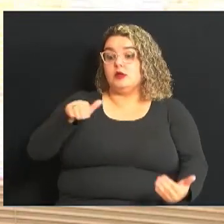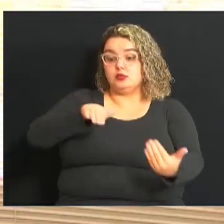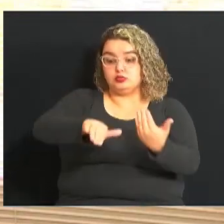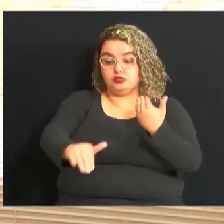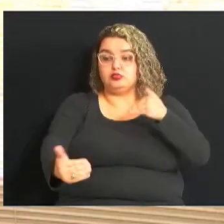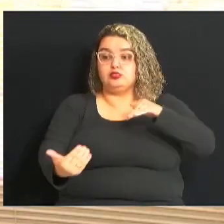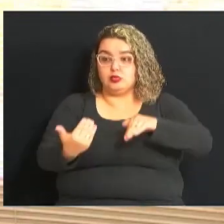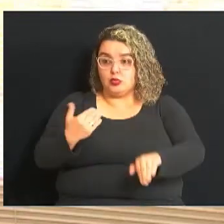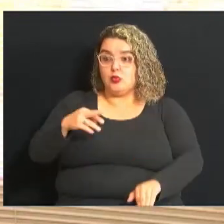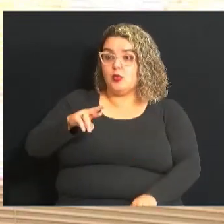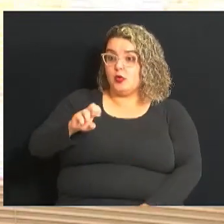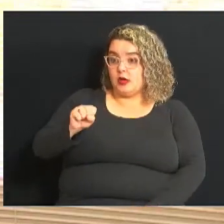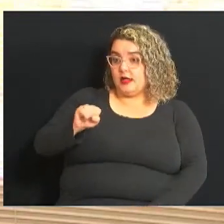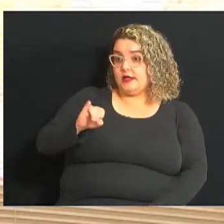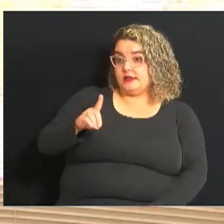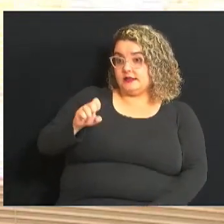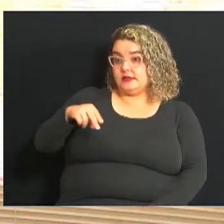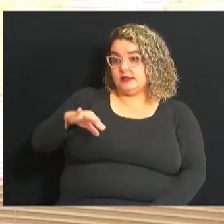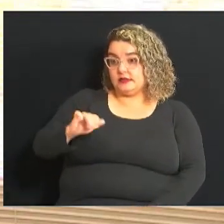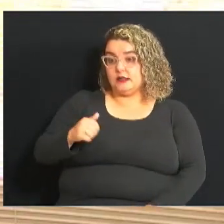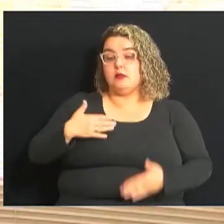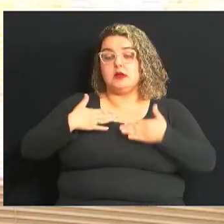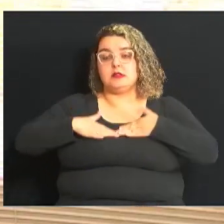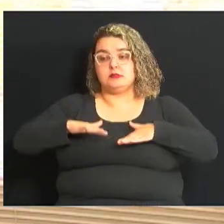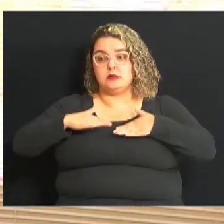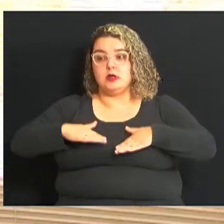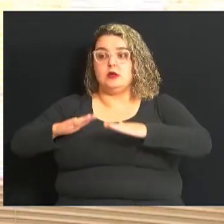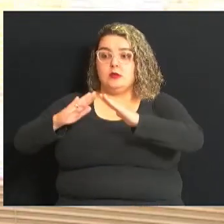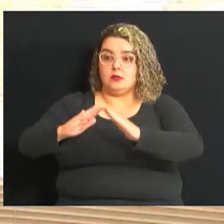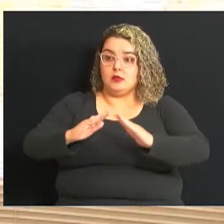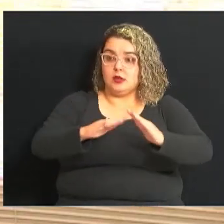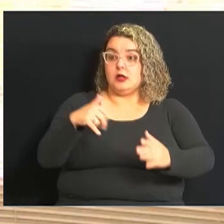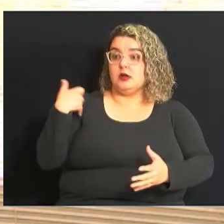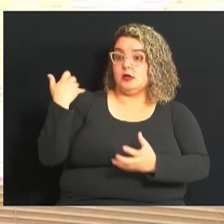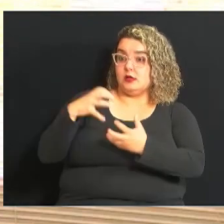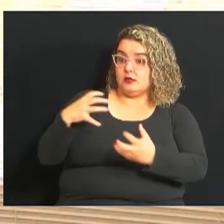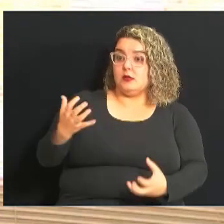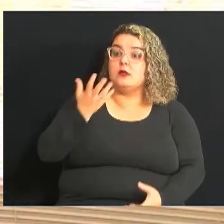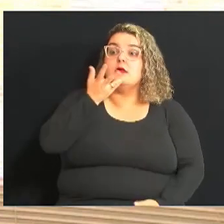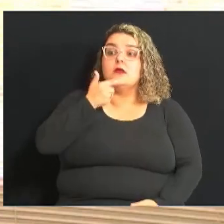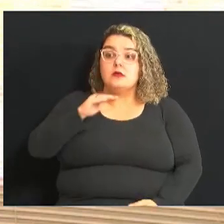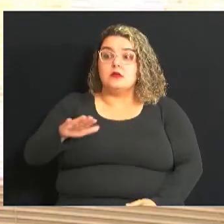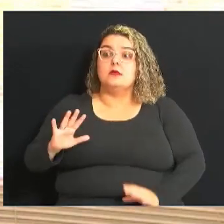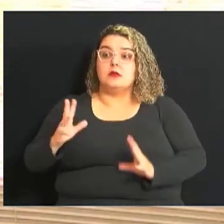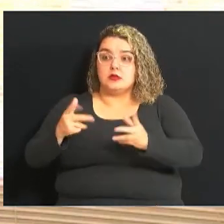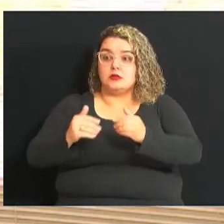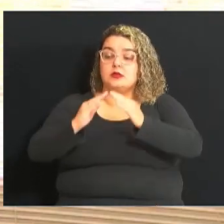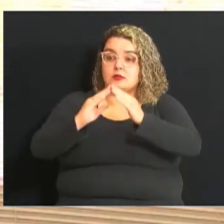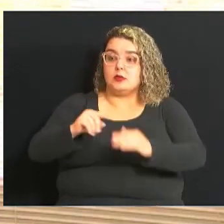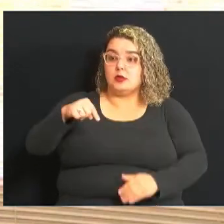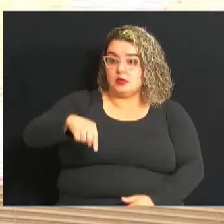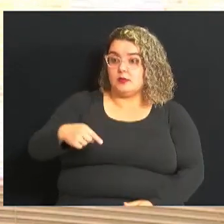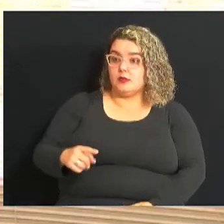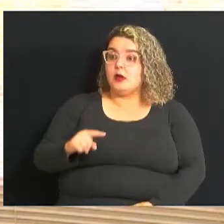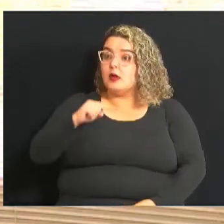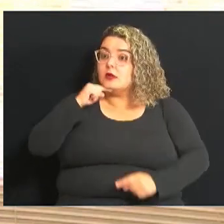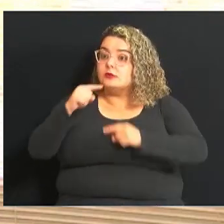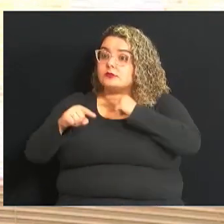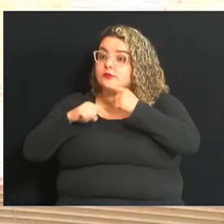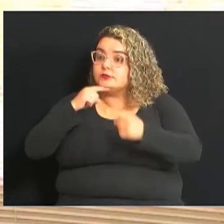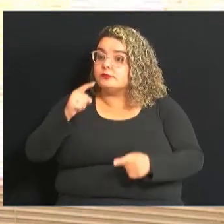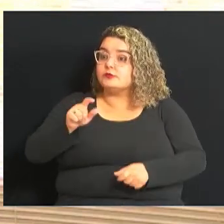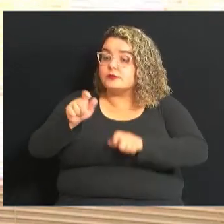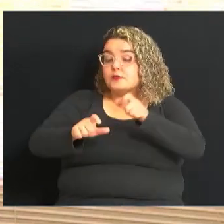residencial mais tranquilo para os moradores, para os idosos, para as crianças, para todos que aqui residem. Bom, uma dúvida que as pessoas